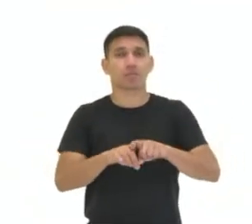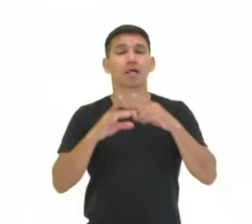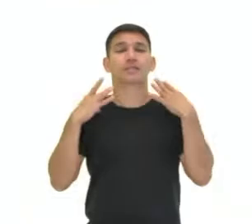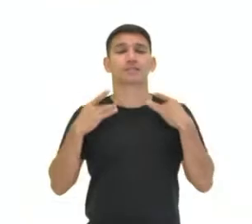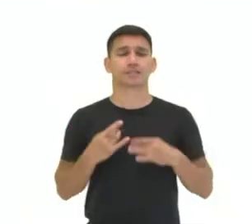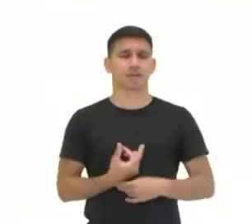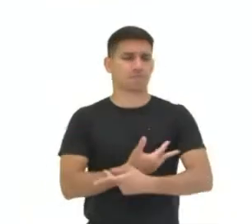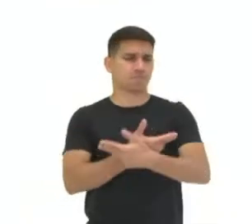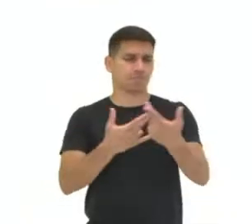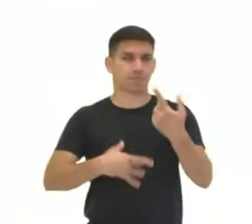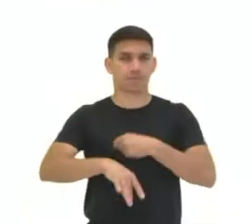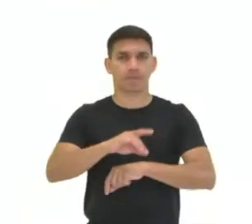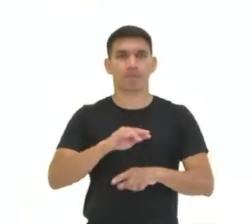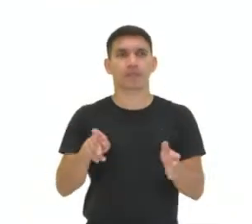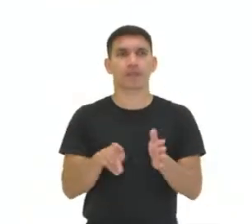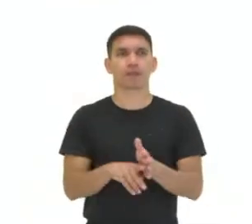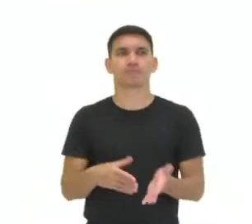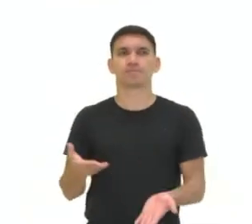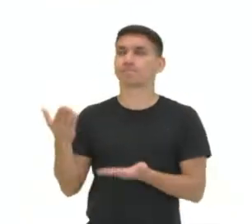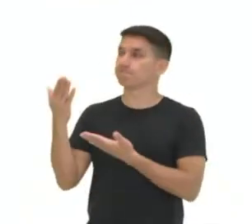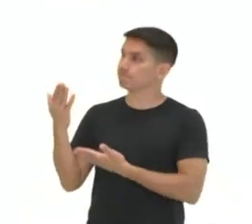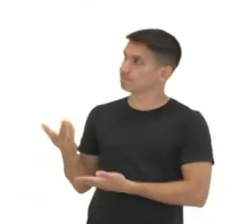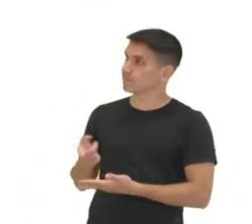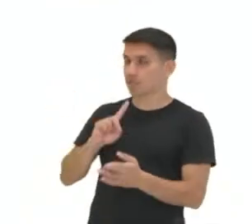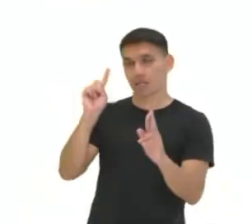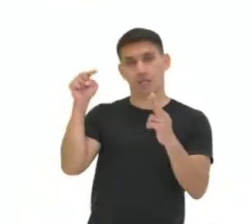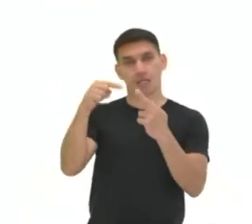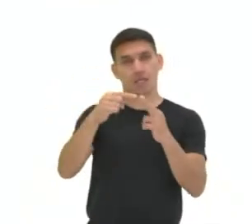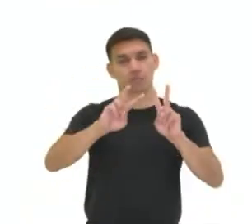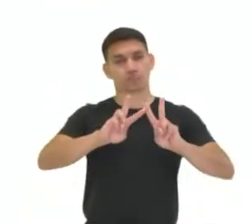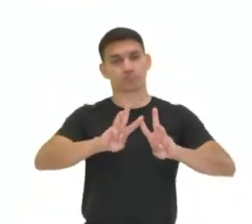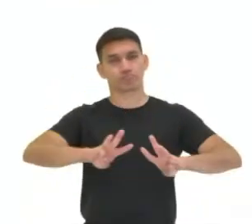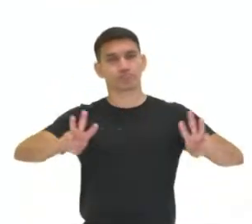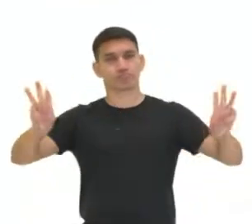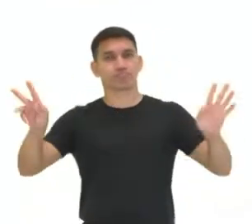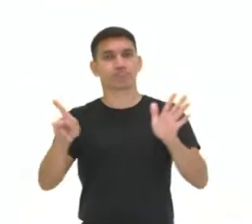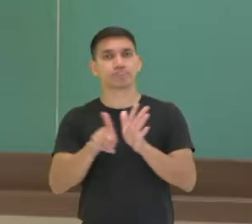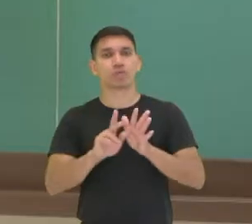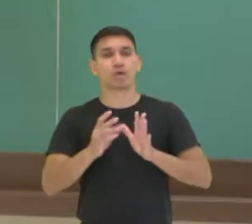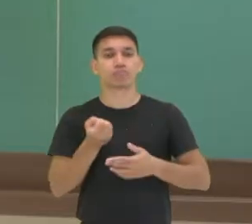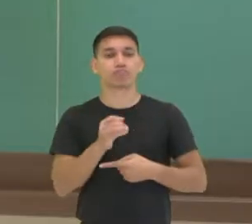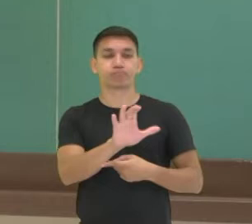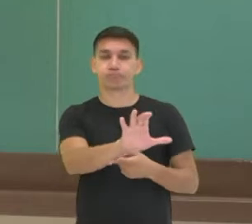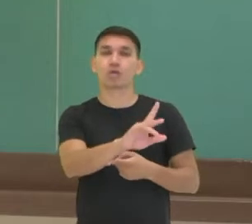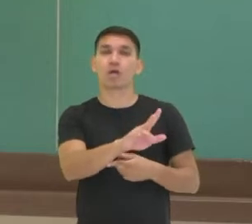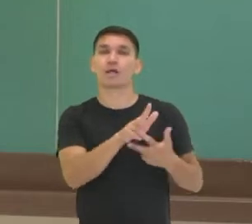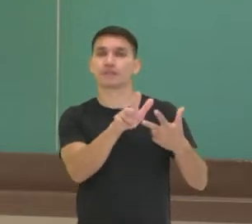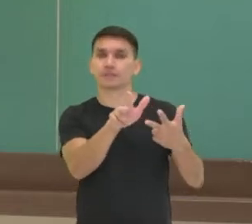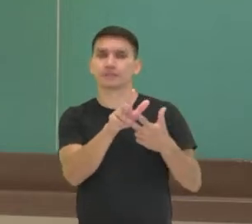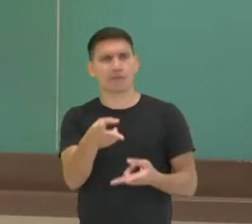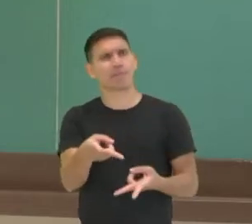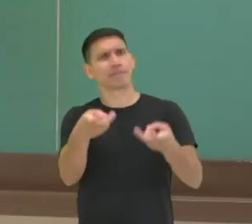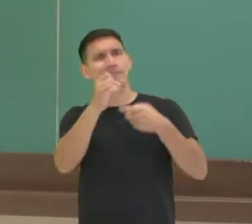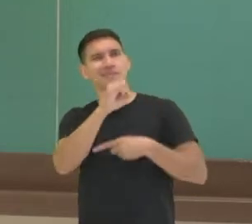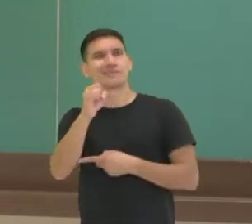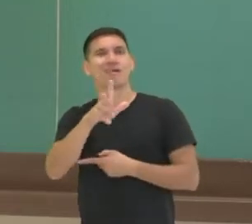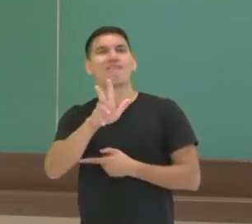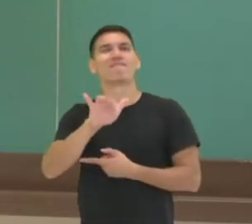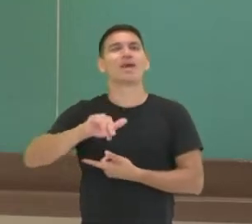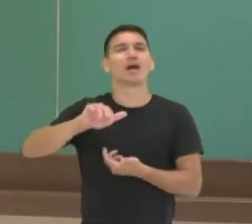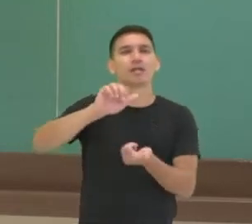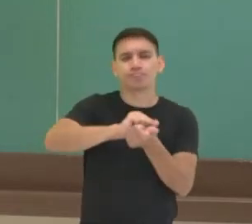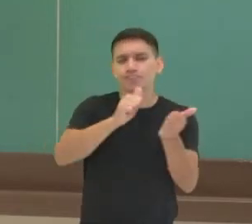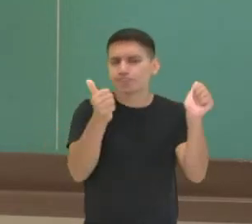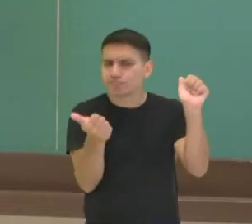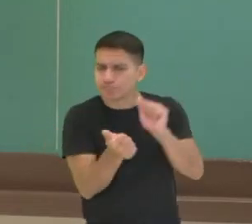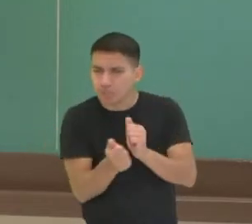5 vagas São Paulo, né? Então nós temos aqui o site onde foi publicada essa reportagem. Percebam que se nós formos transformar esses